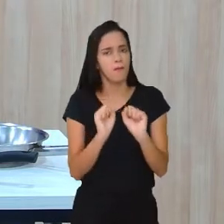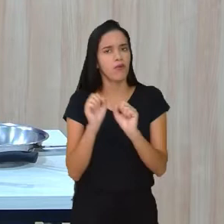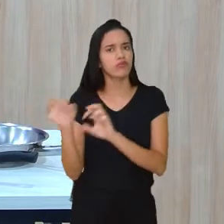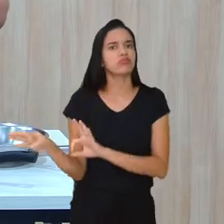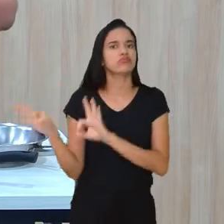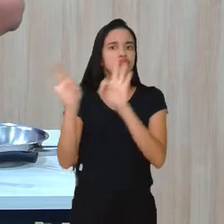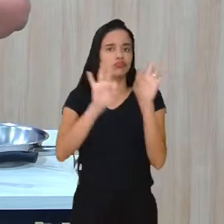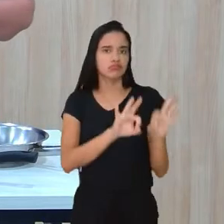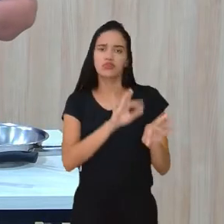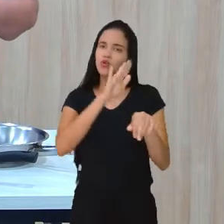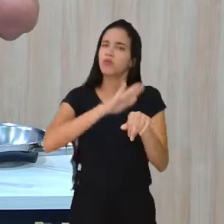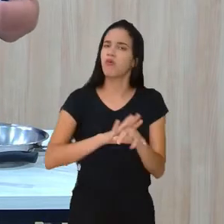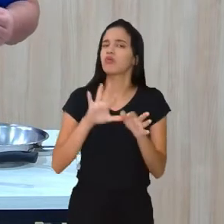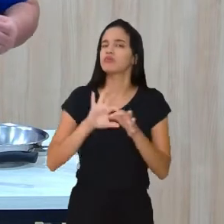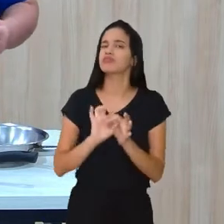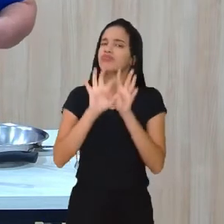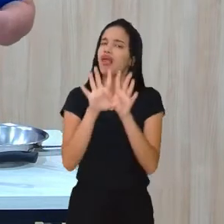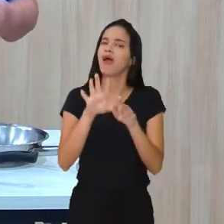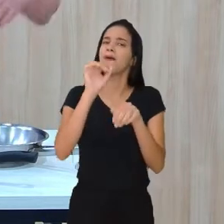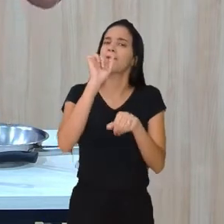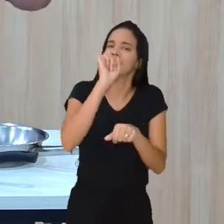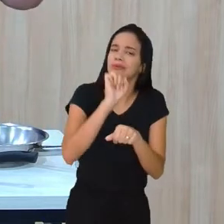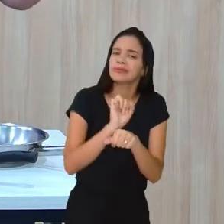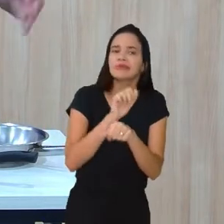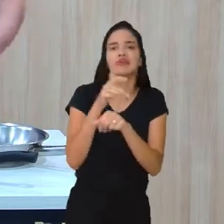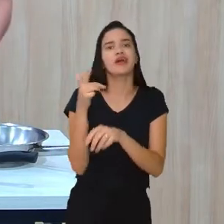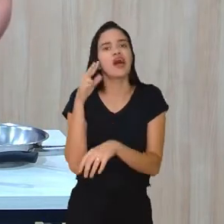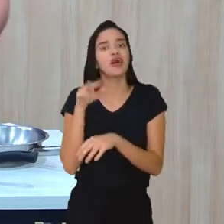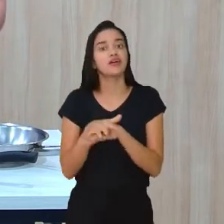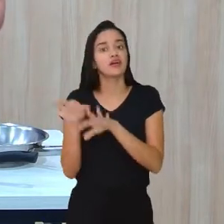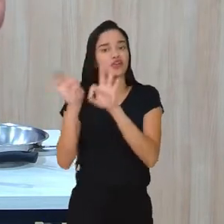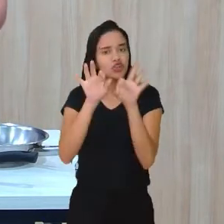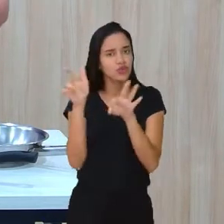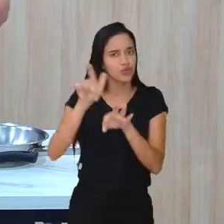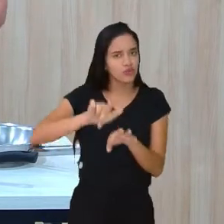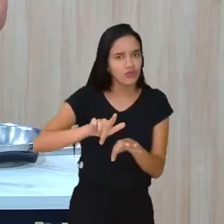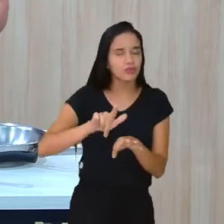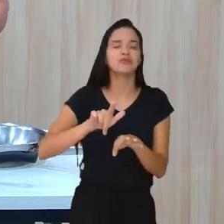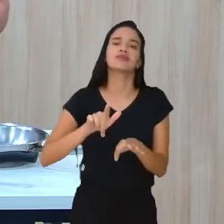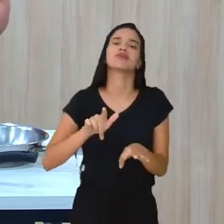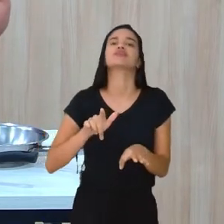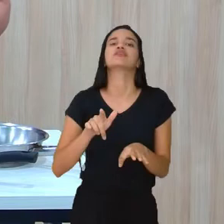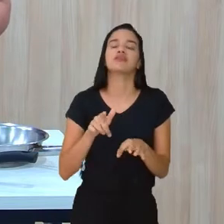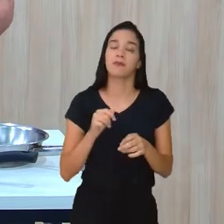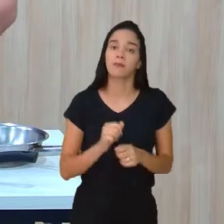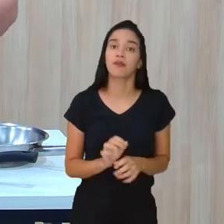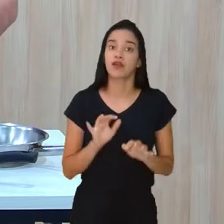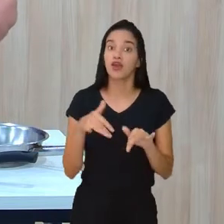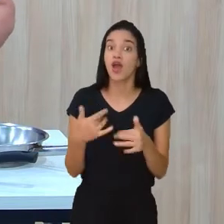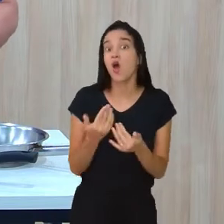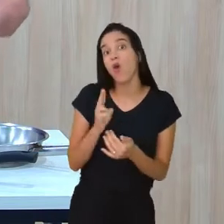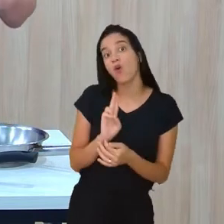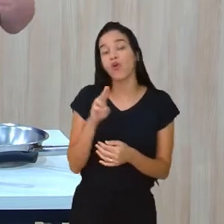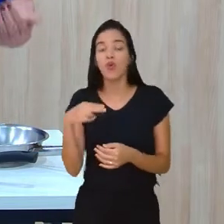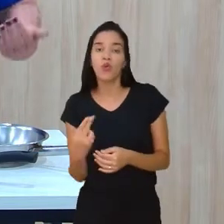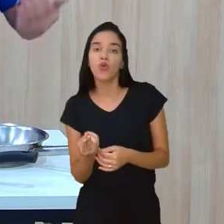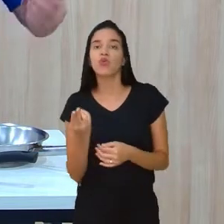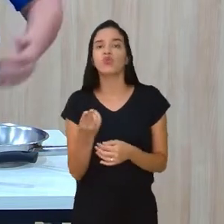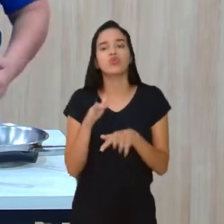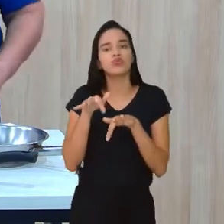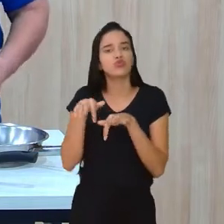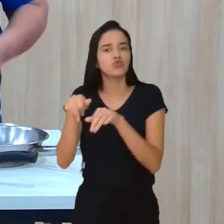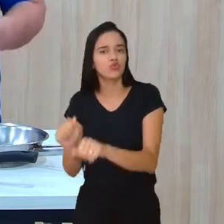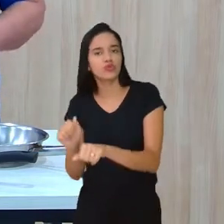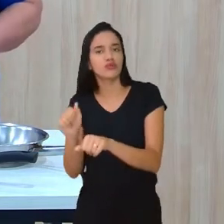olha, a qualquer momento, pausar, rever, ir direto para uma cena que vocês gostariam de rever, ou até mesmo ir para o final